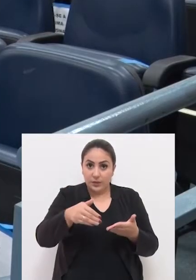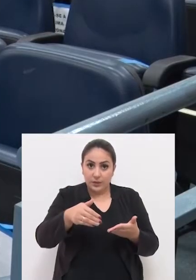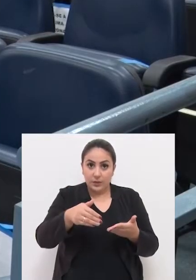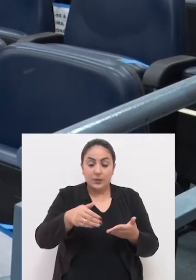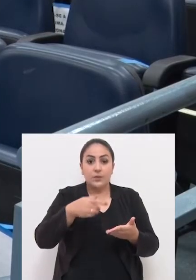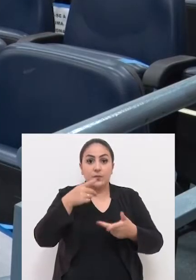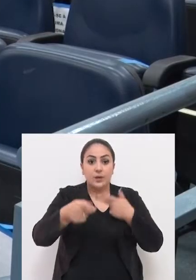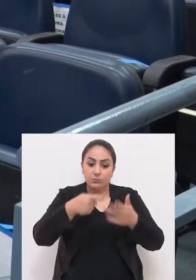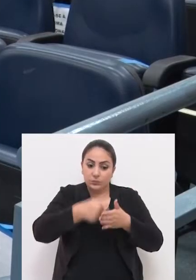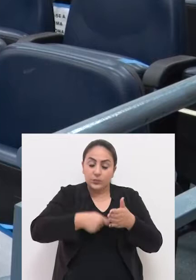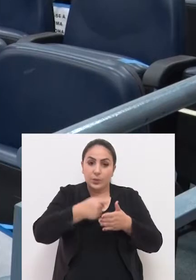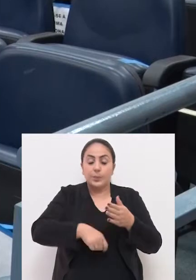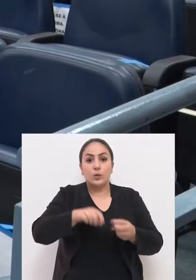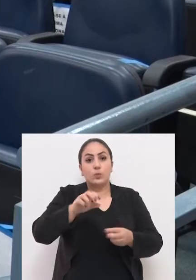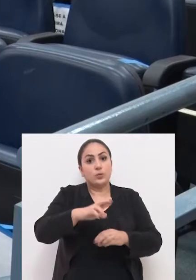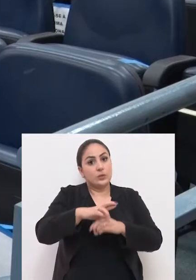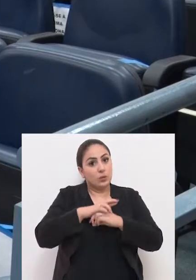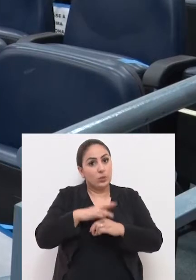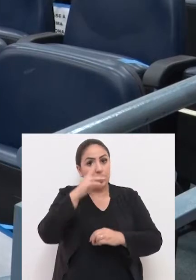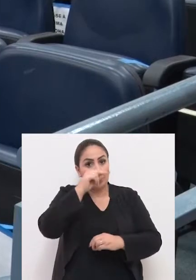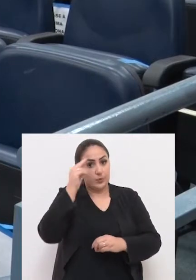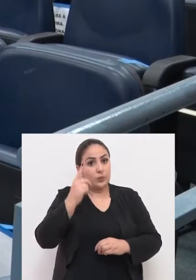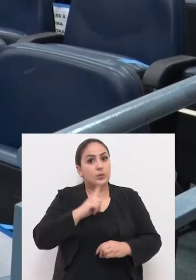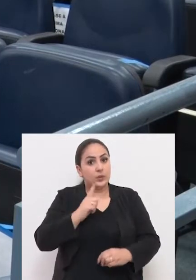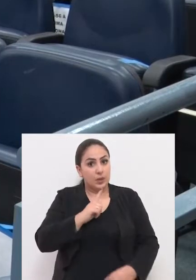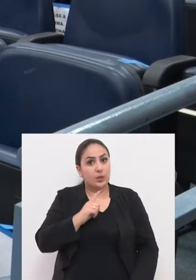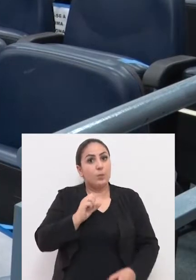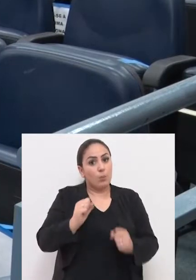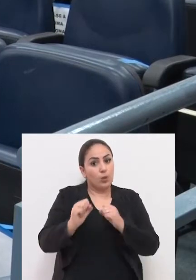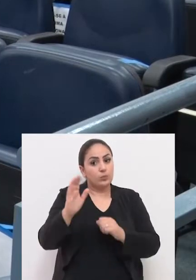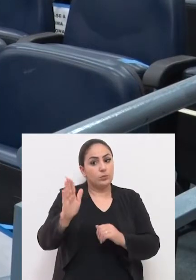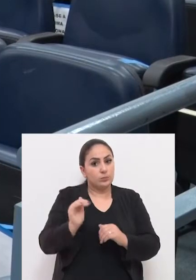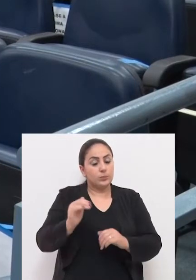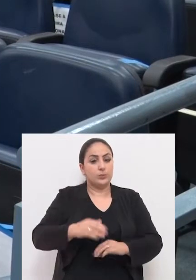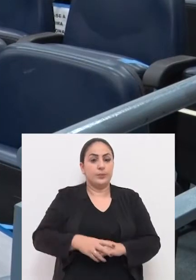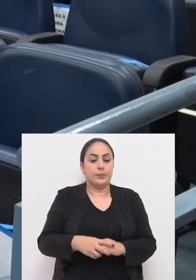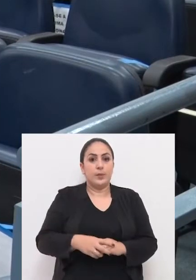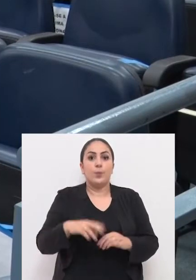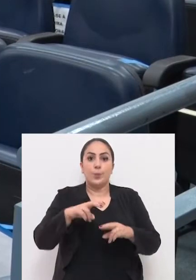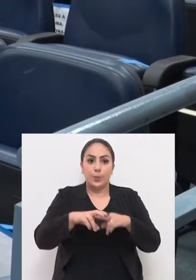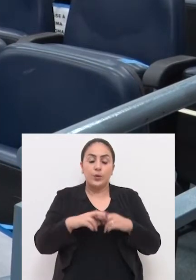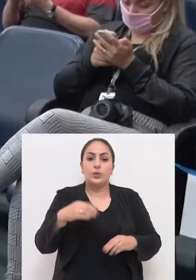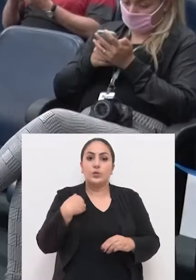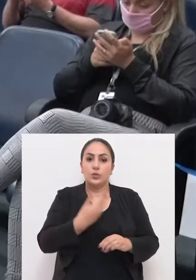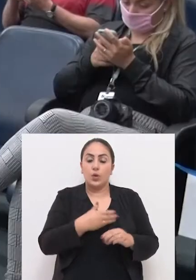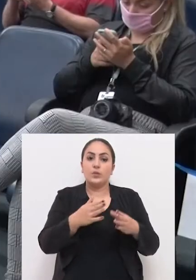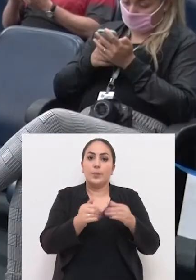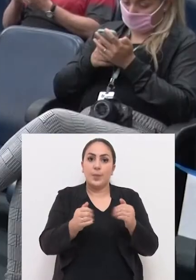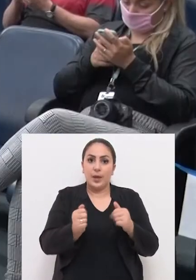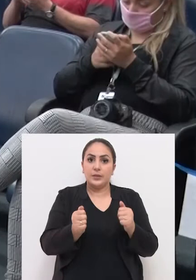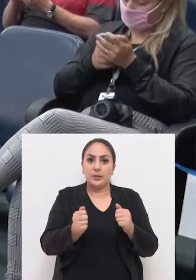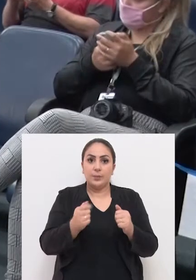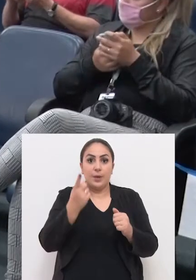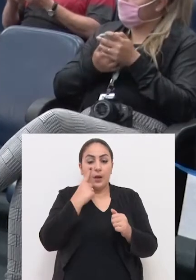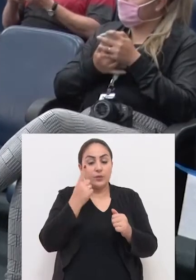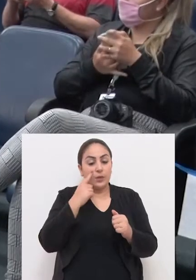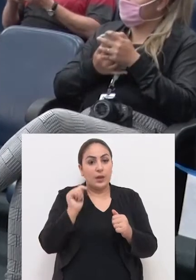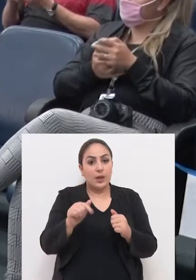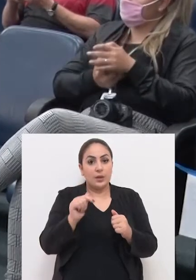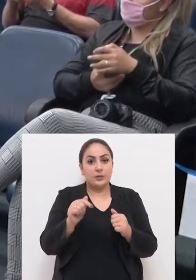hoje reivindicar é um seguro que a prefeitura tem, que eles podem acionar. Então, a gente